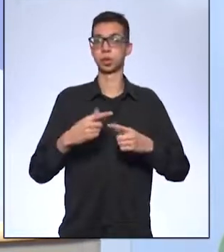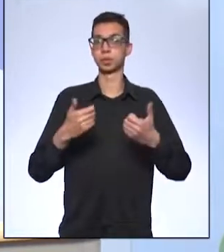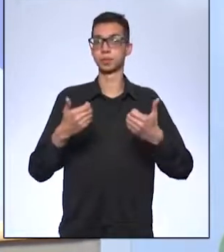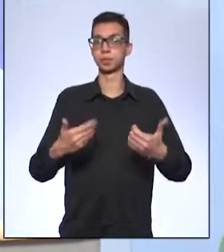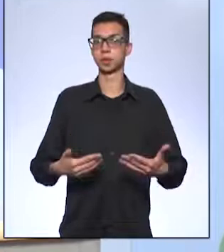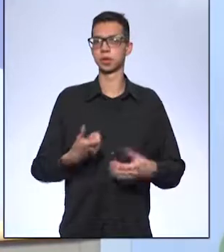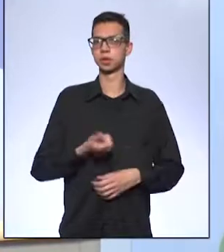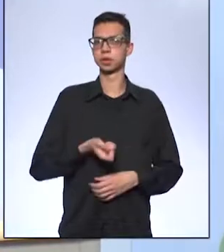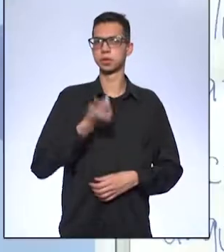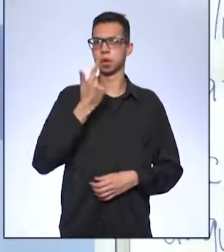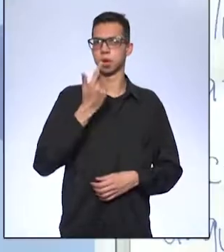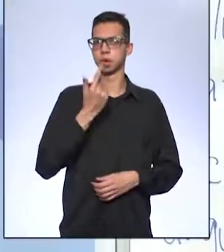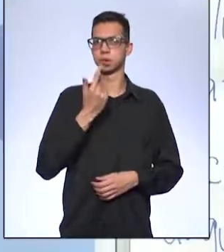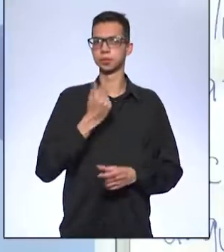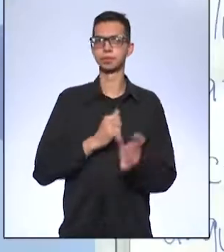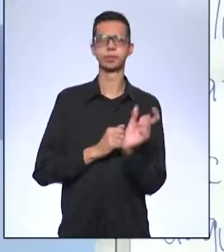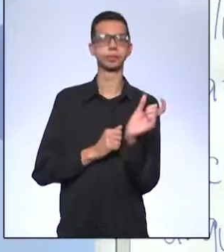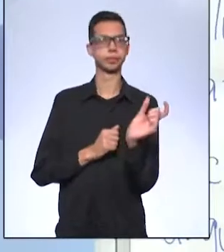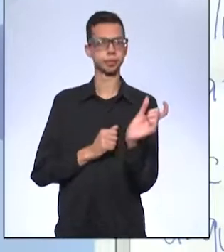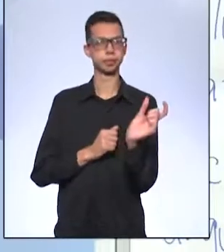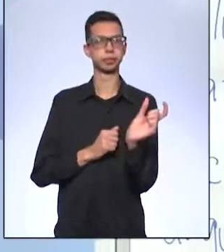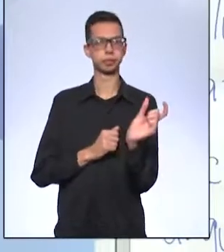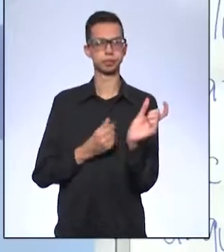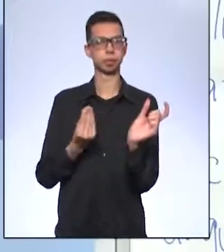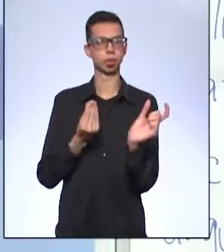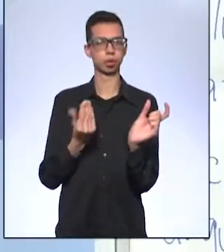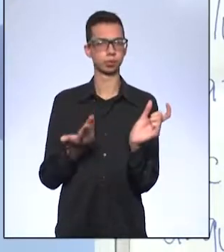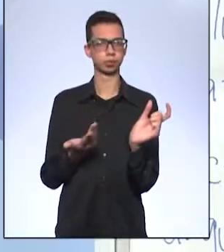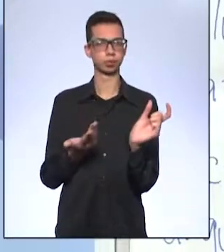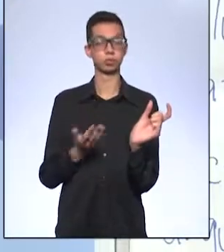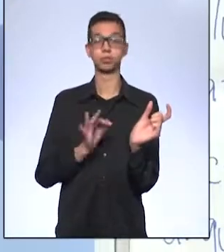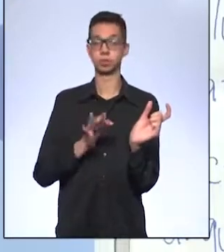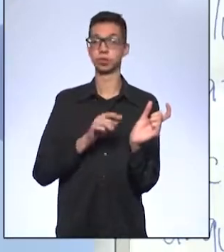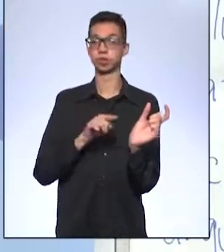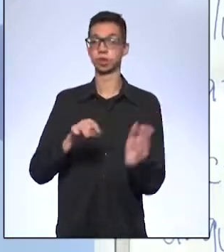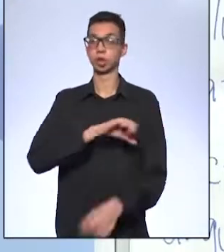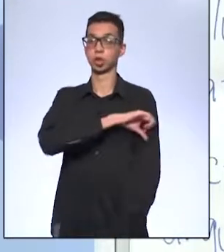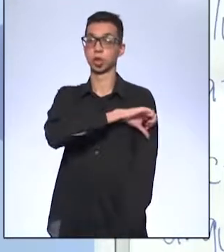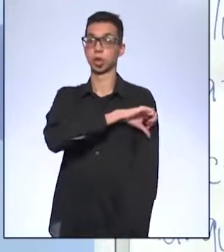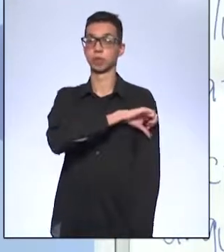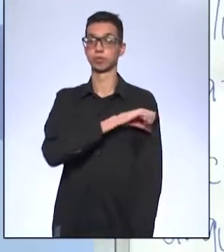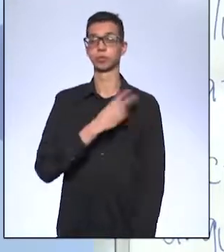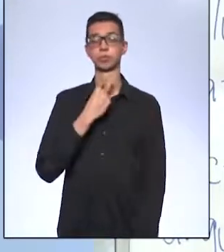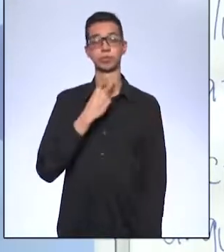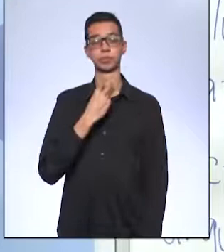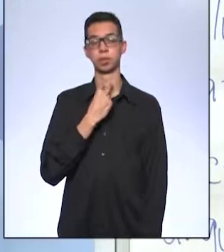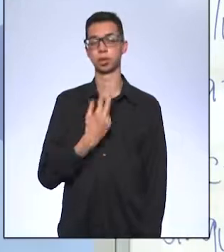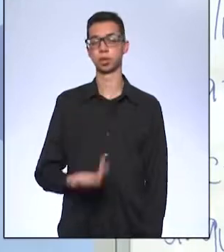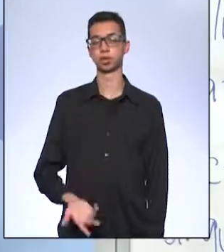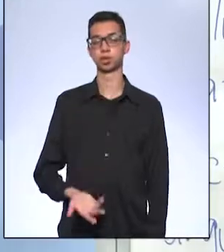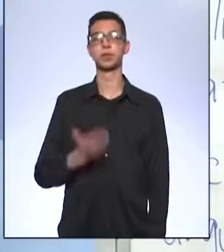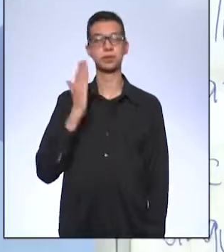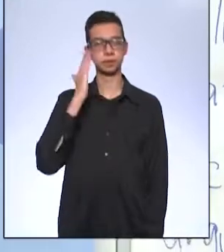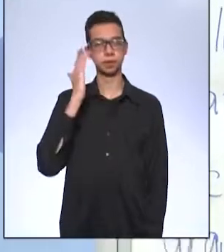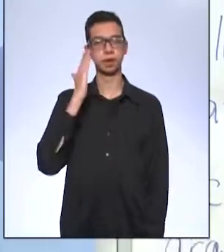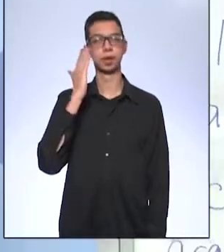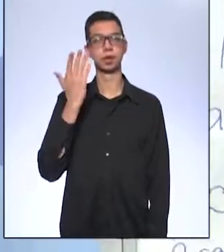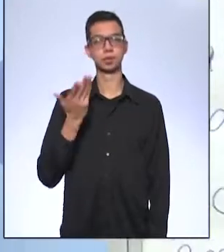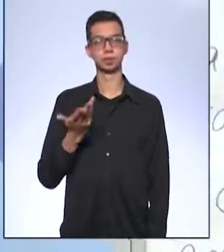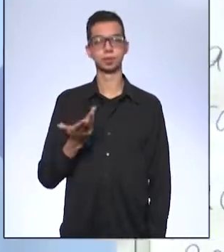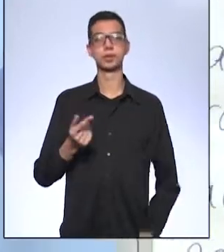obsceno. Vocês já estão no 9º ano, né? Já não é o momento mais de fazer isso, né? Até a gente vê, quem